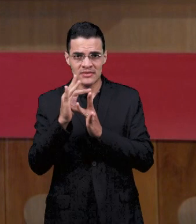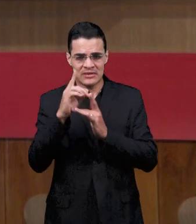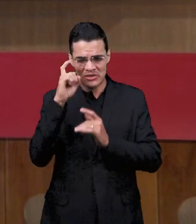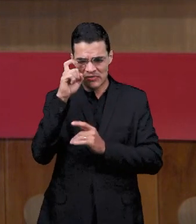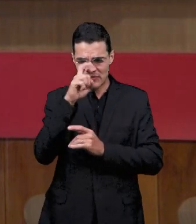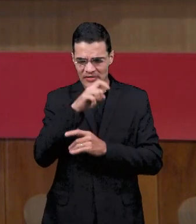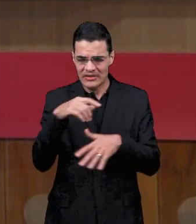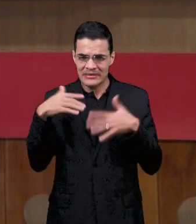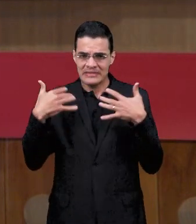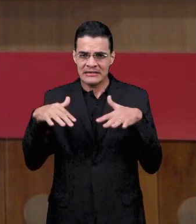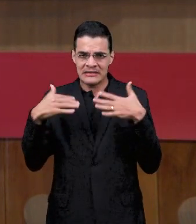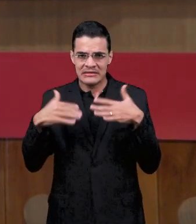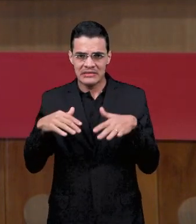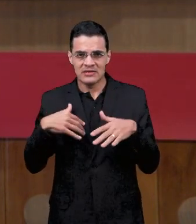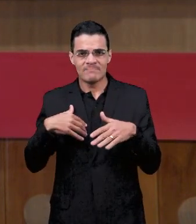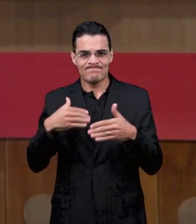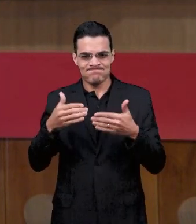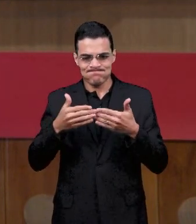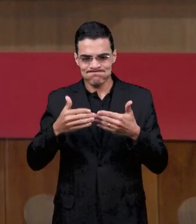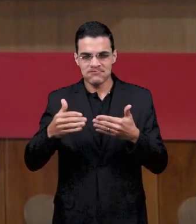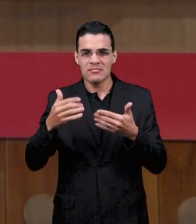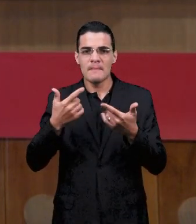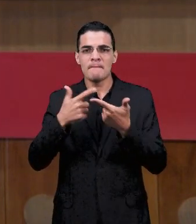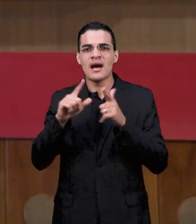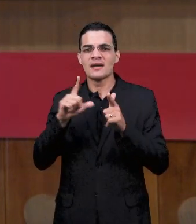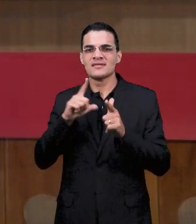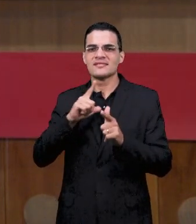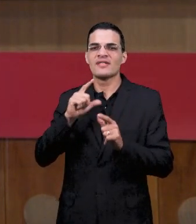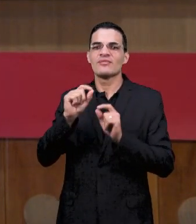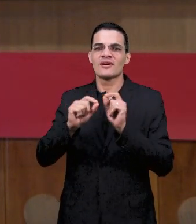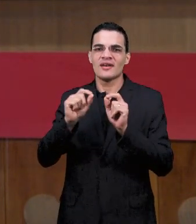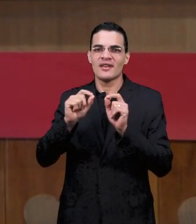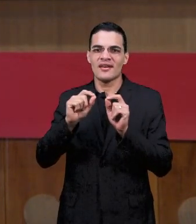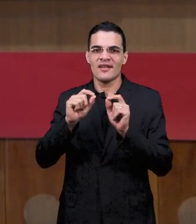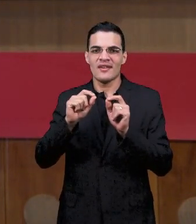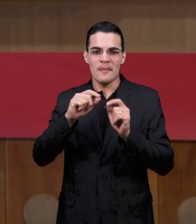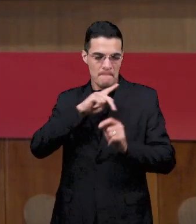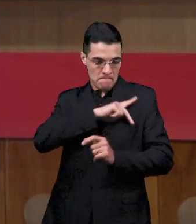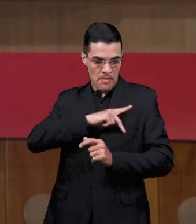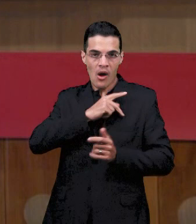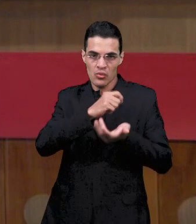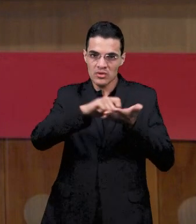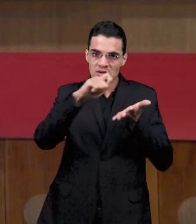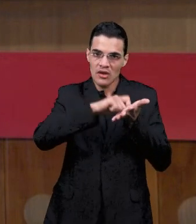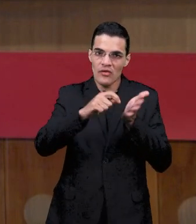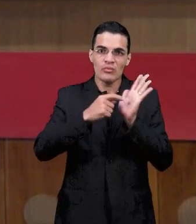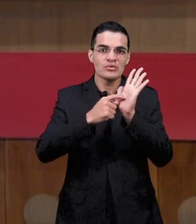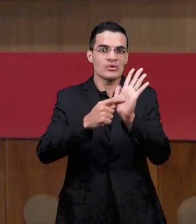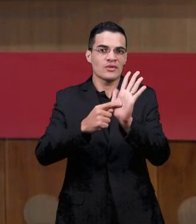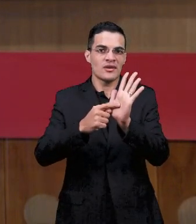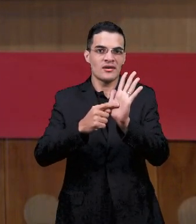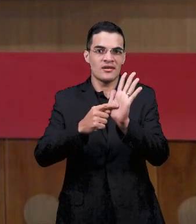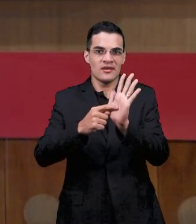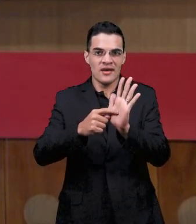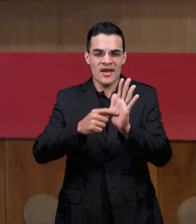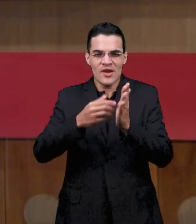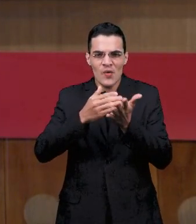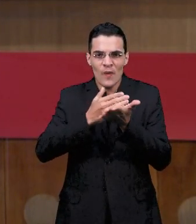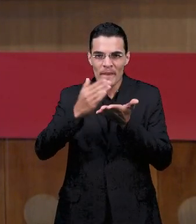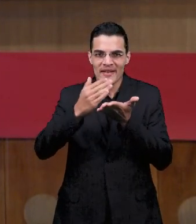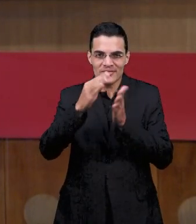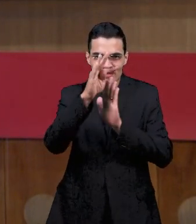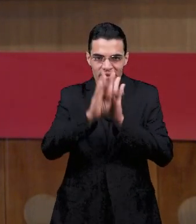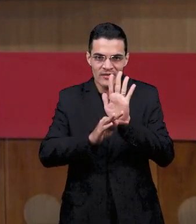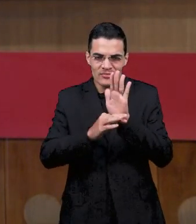quando escreve a carta aos Romanos, no capítulo 16, ele faz ali uma galeria de saudações a pessoas que